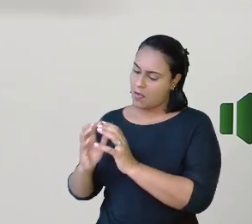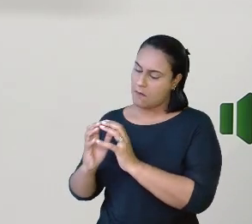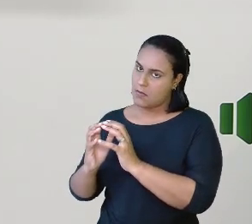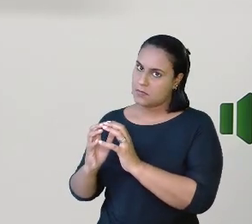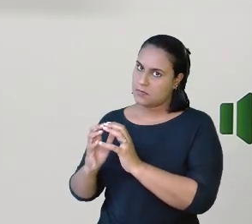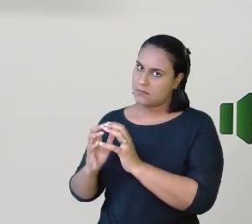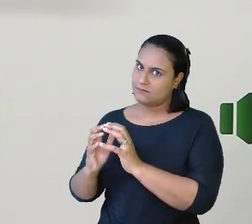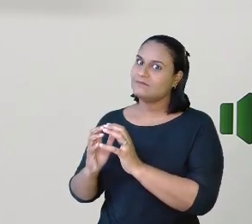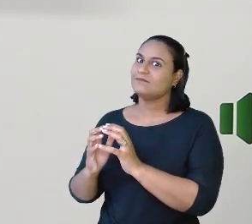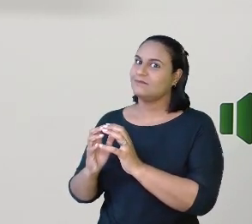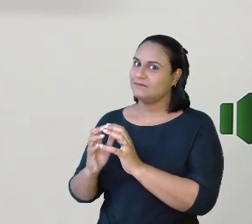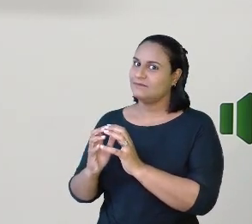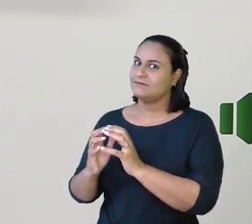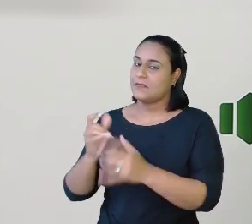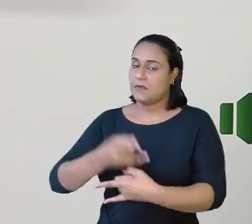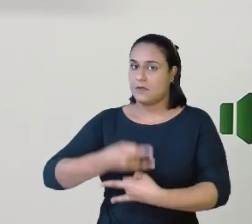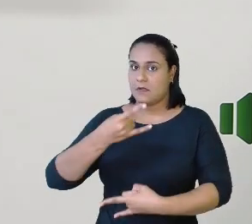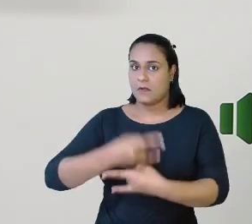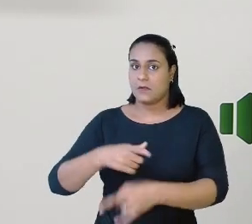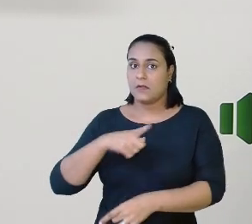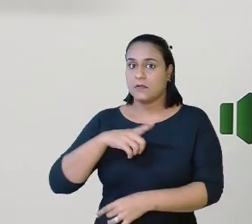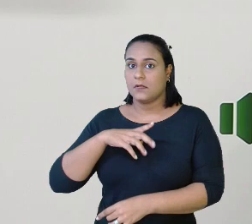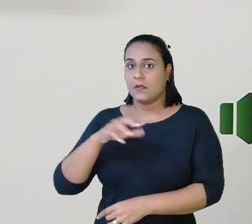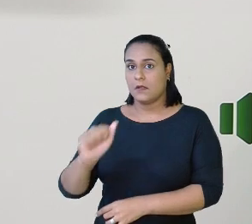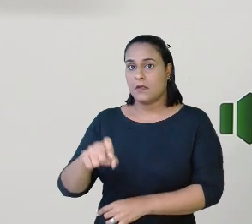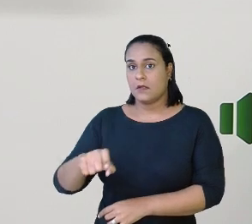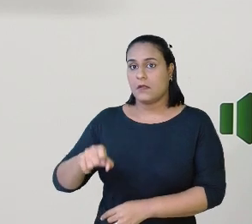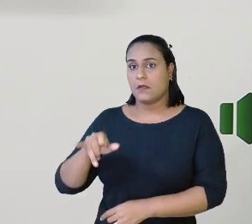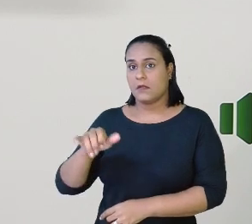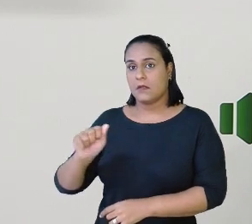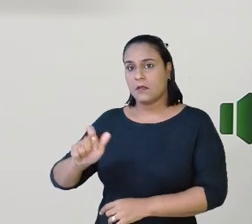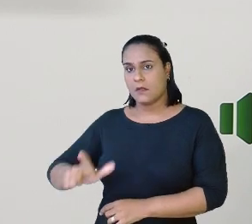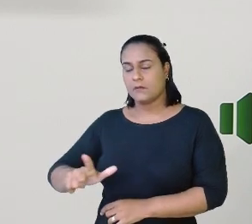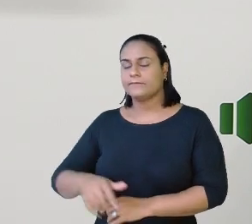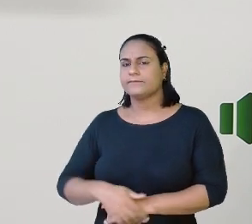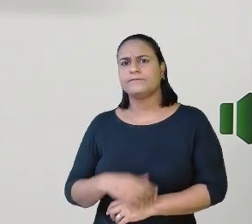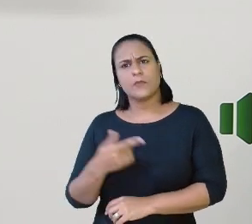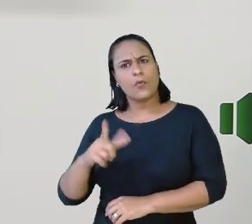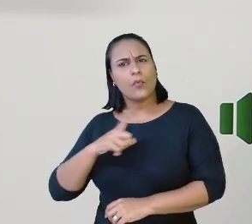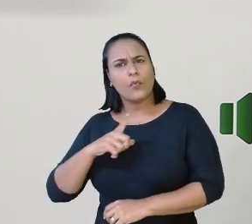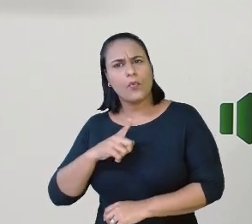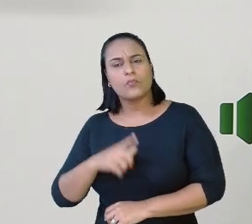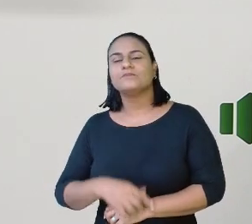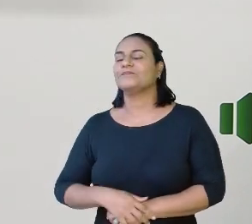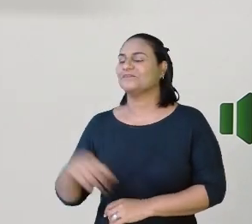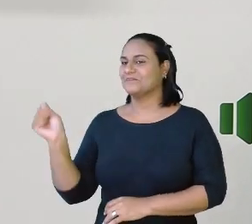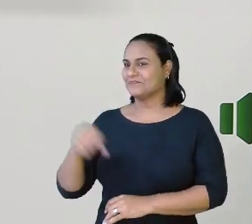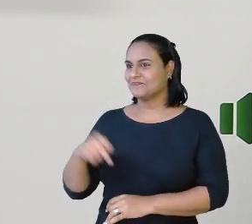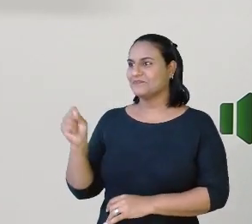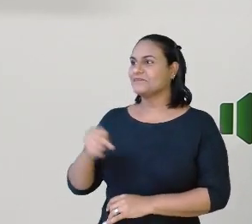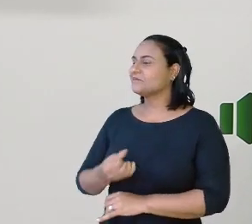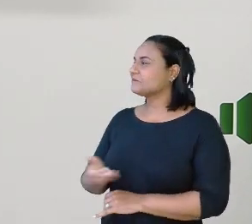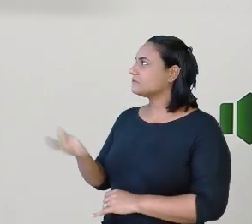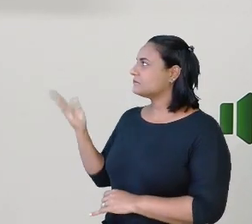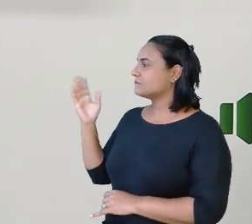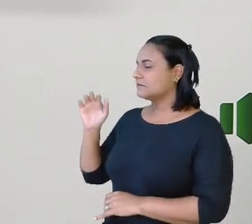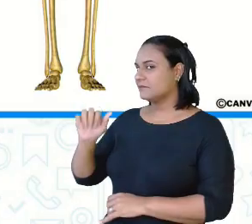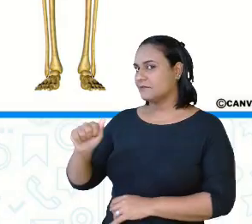tenho axial. Tem outro? Tem sim, professor, tem. Nós temos